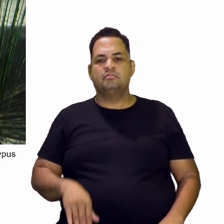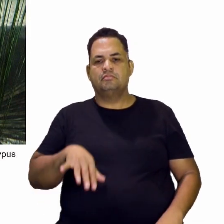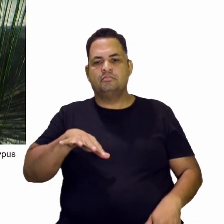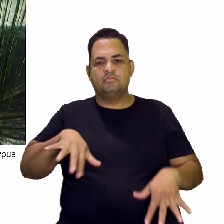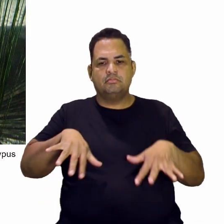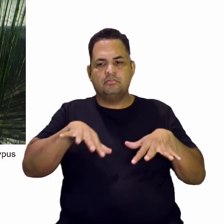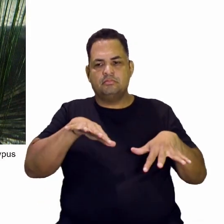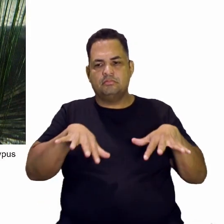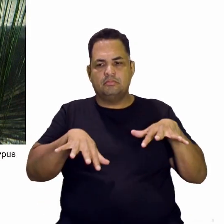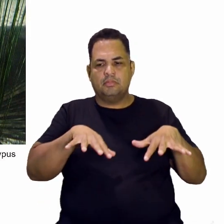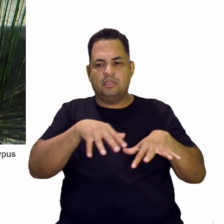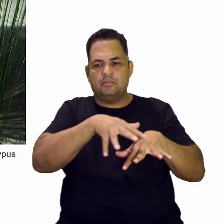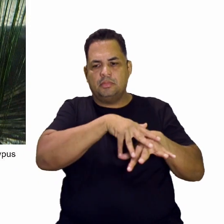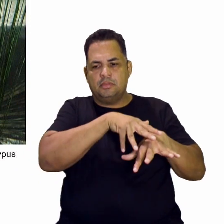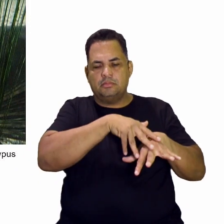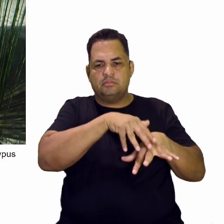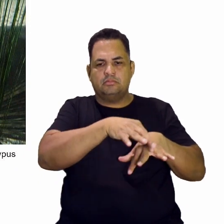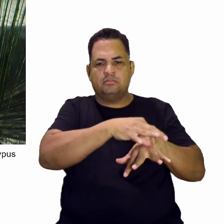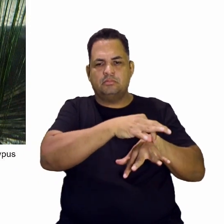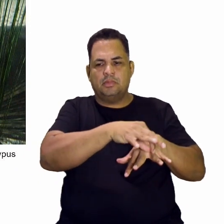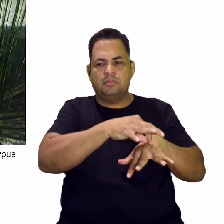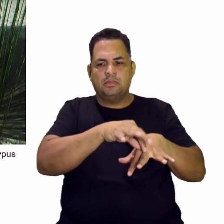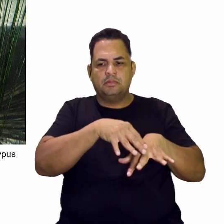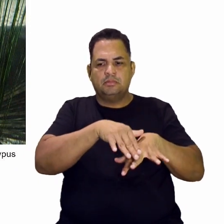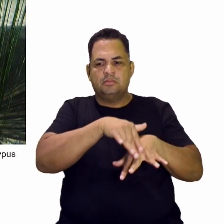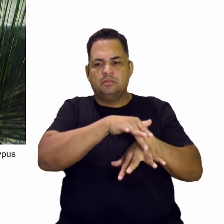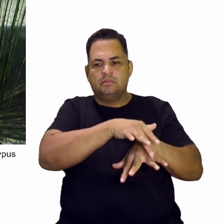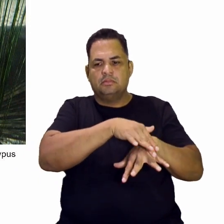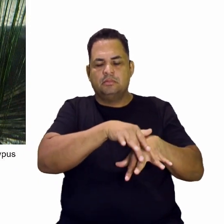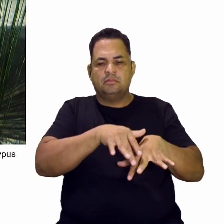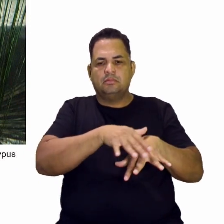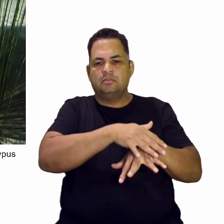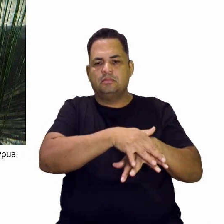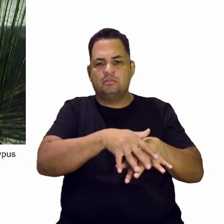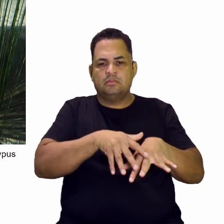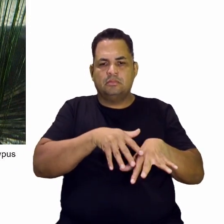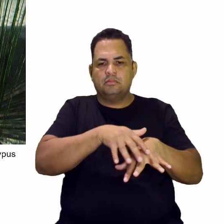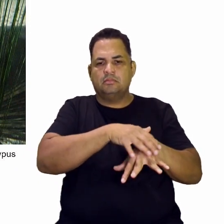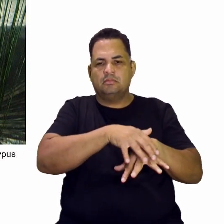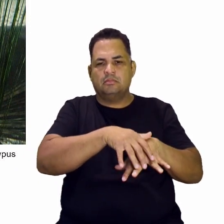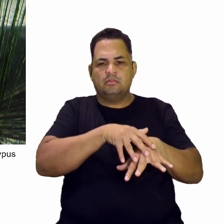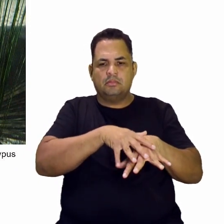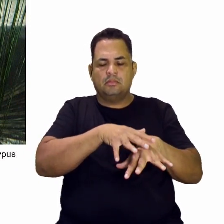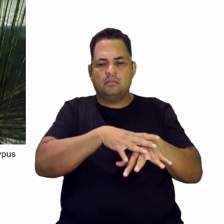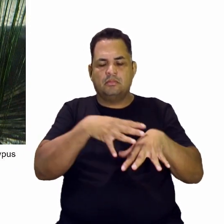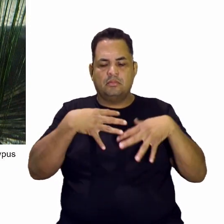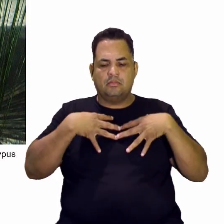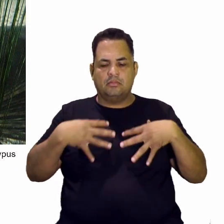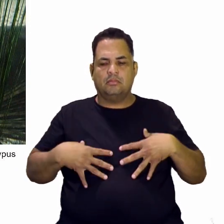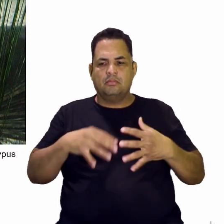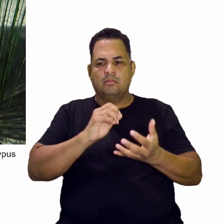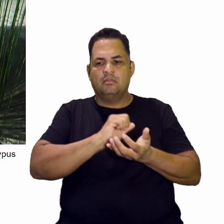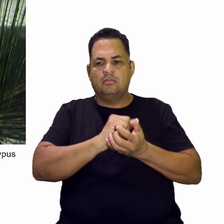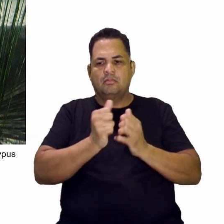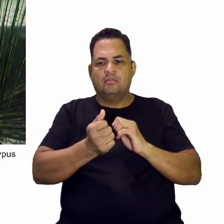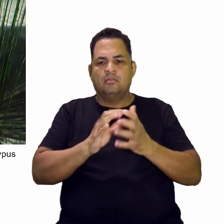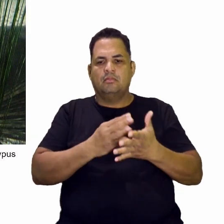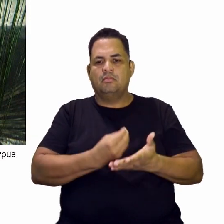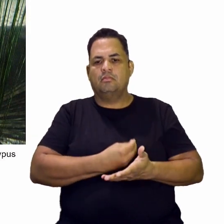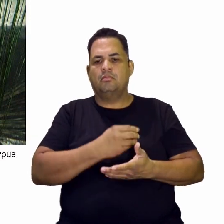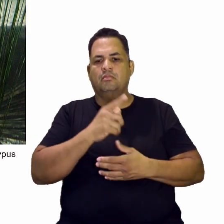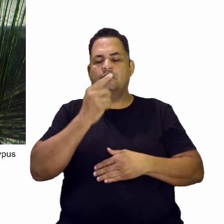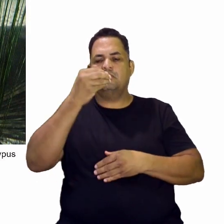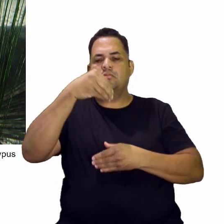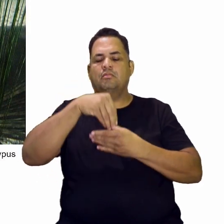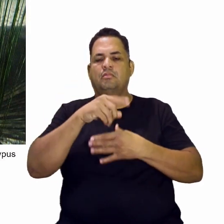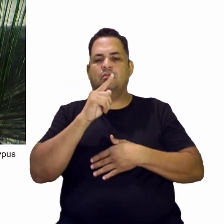têm as membranas interdigitais. Então, totalmente, ele tem o corpo adaptado a essa vida